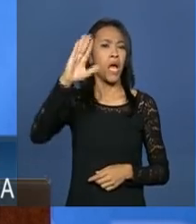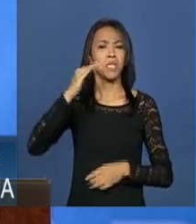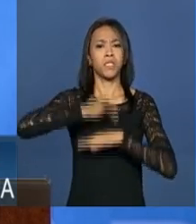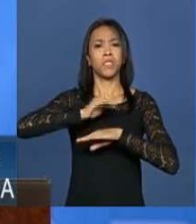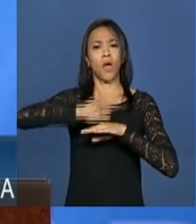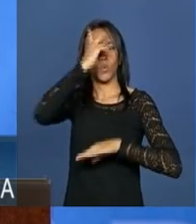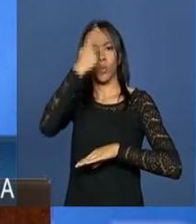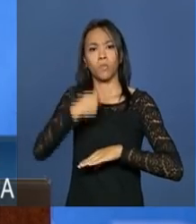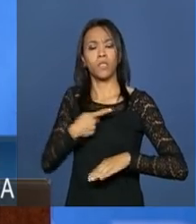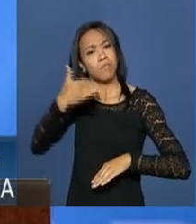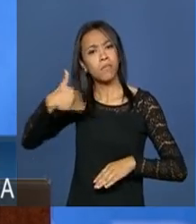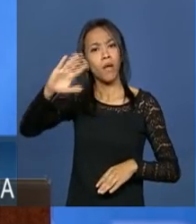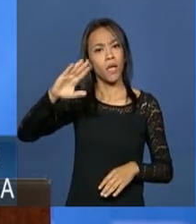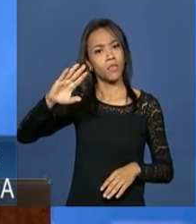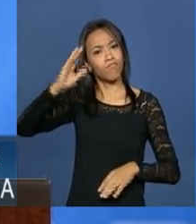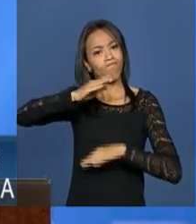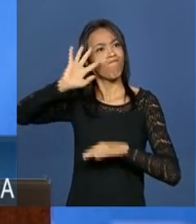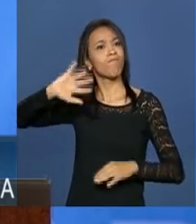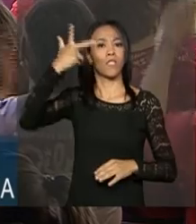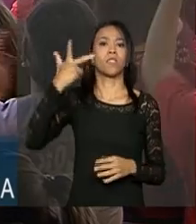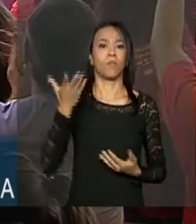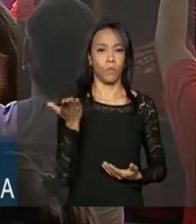autonomia e mais poder.